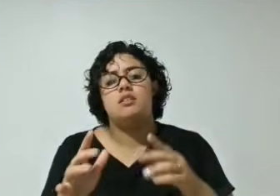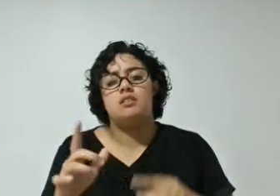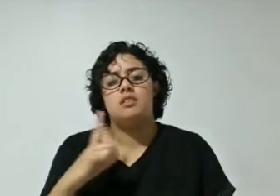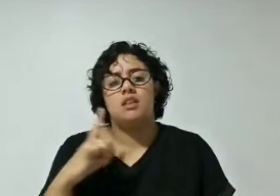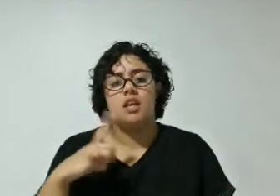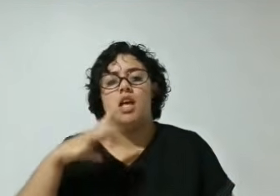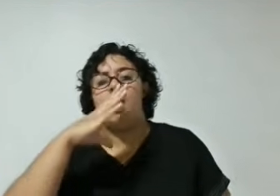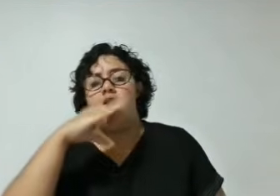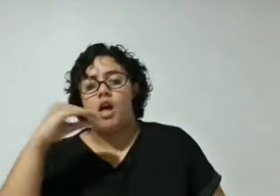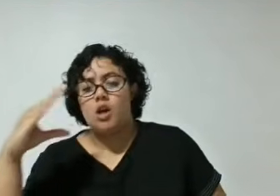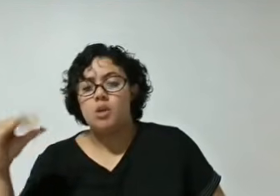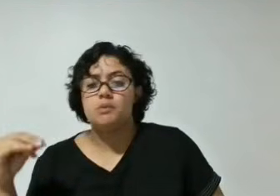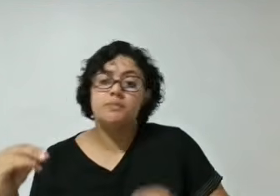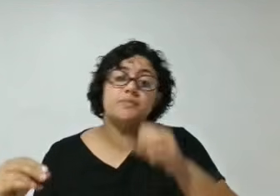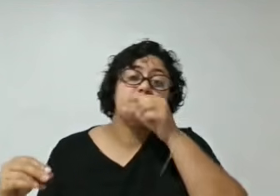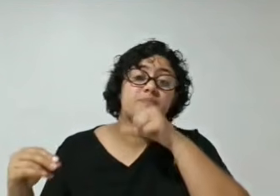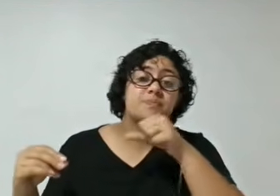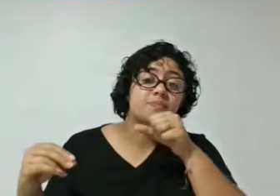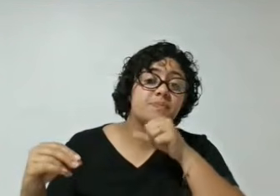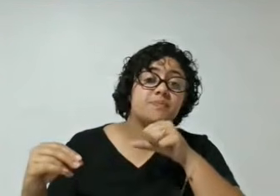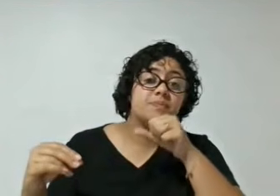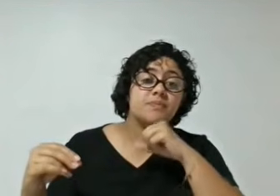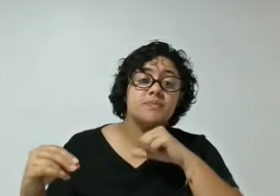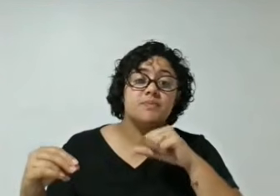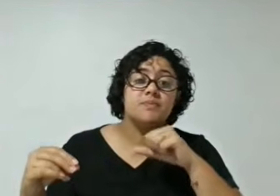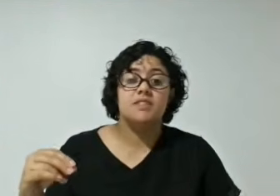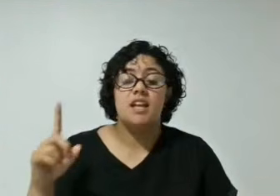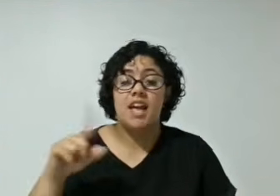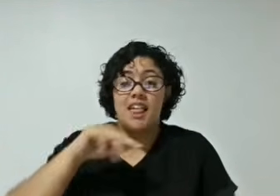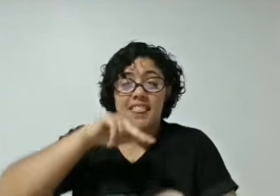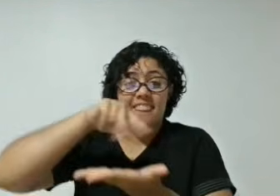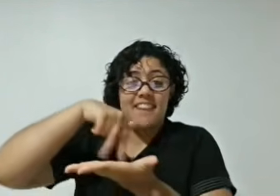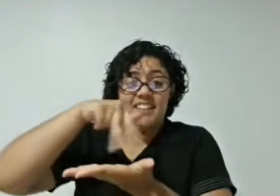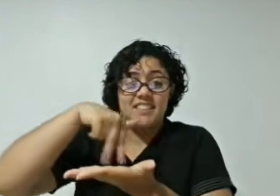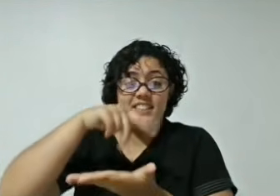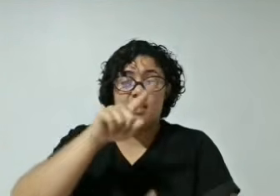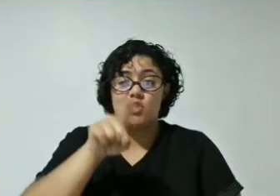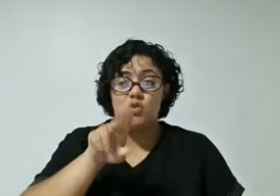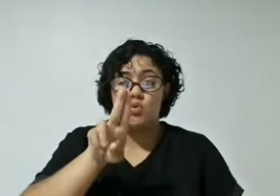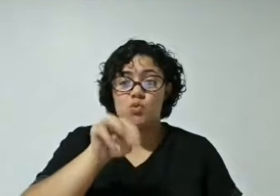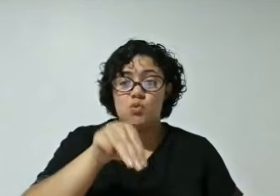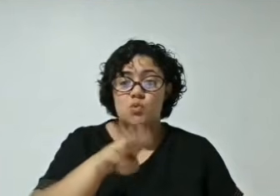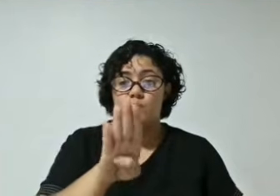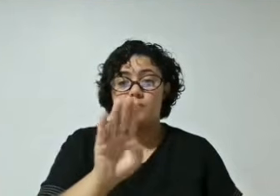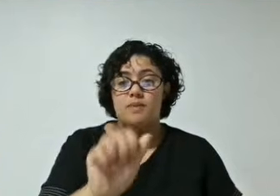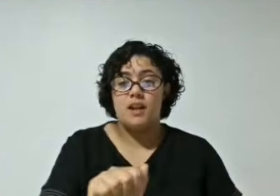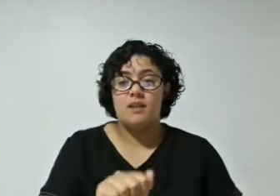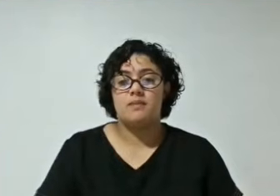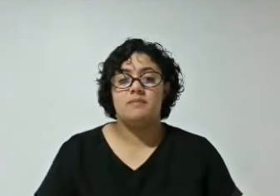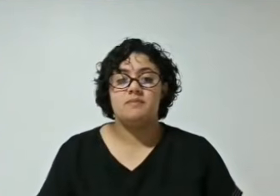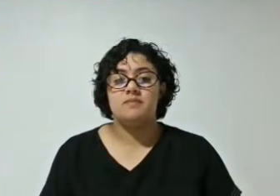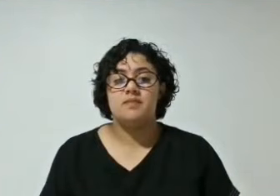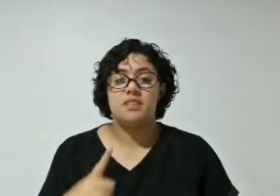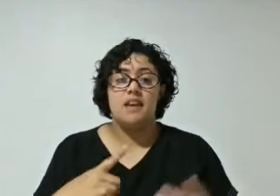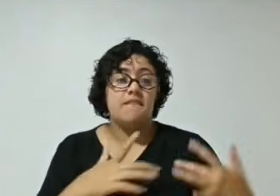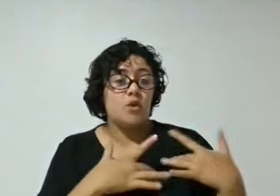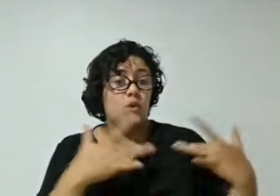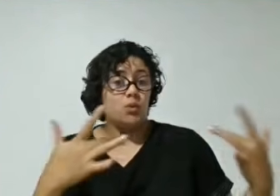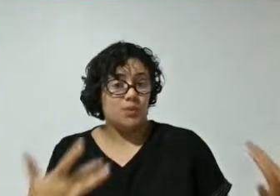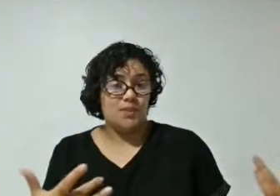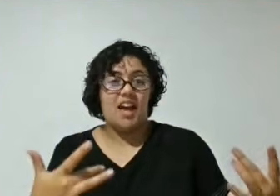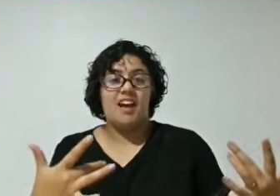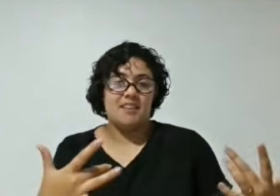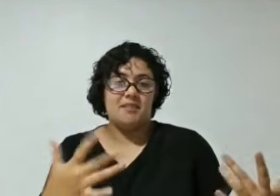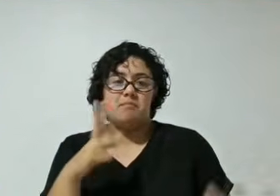e idosas, principalmente, que é a Zumba, que a gente tem uma voluntária que vem aos sábados aqui para fazer, que está crescendo o número de